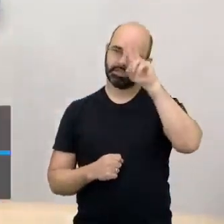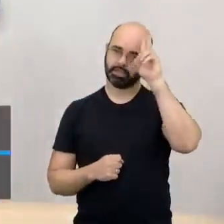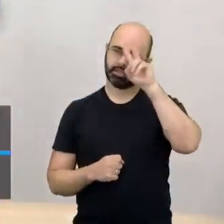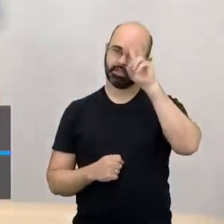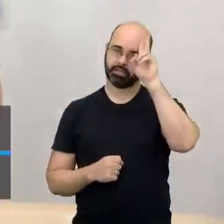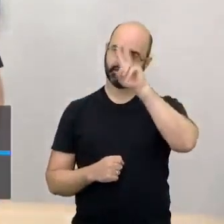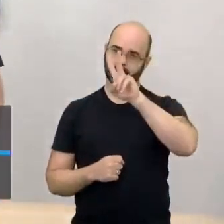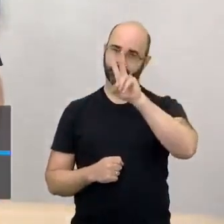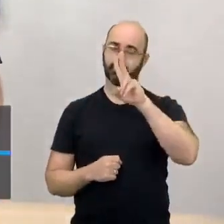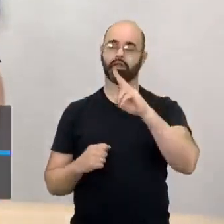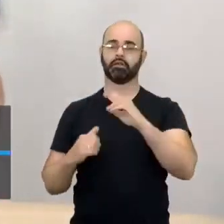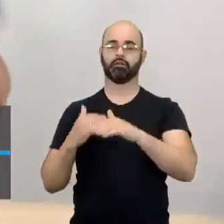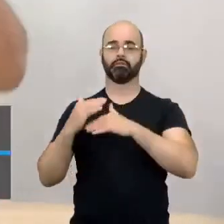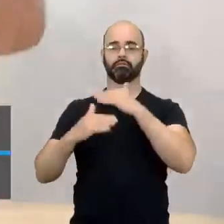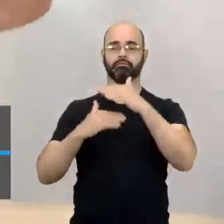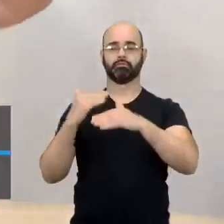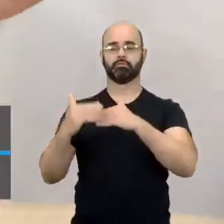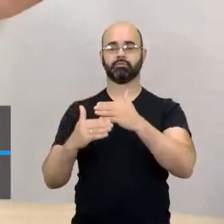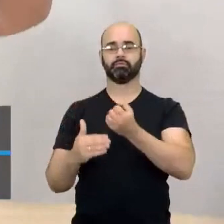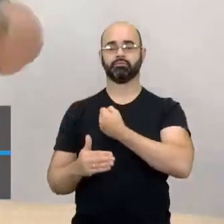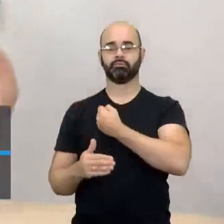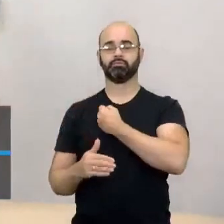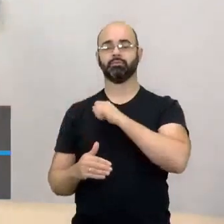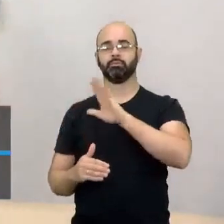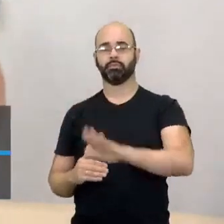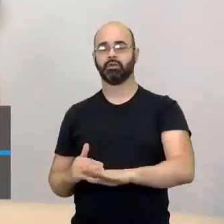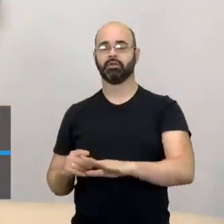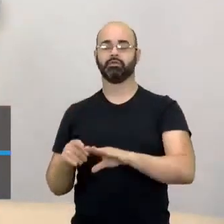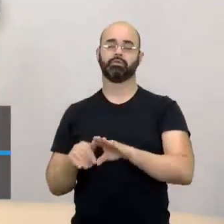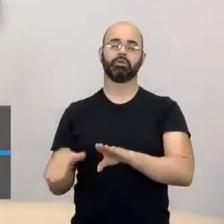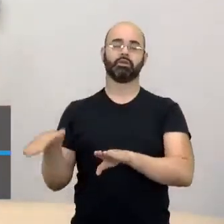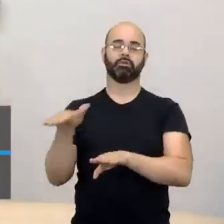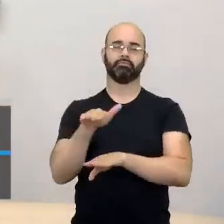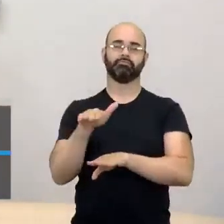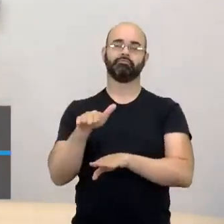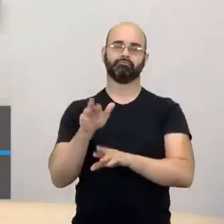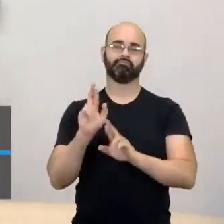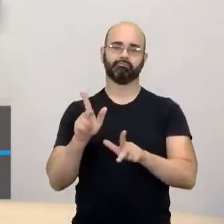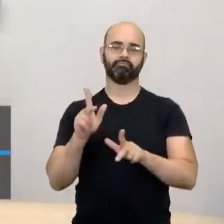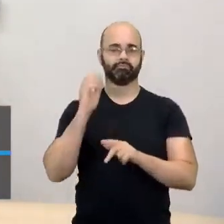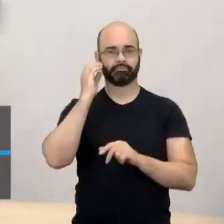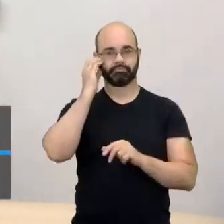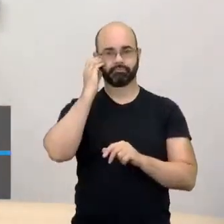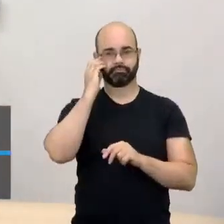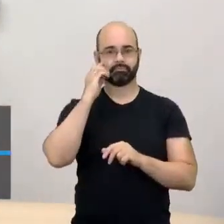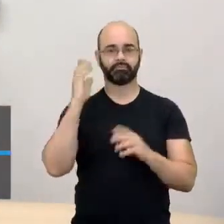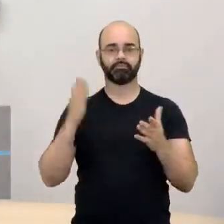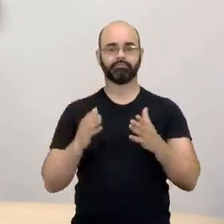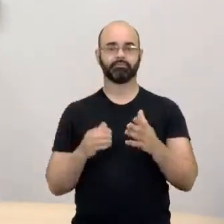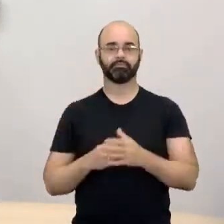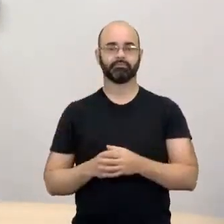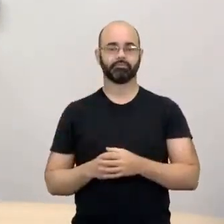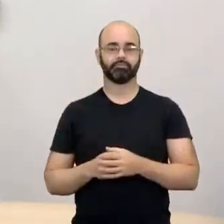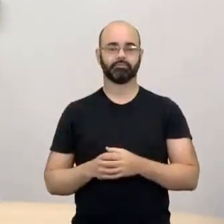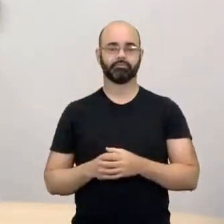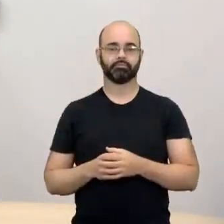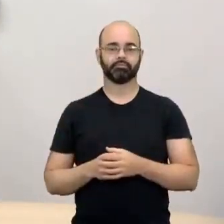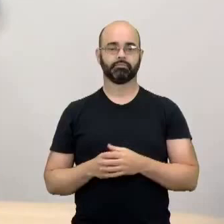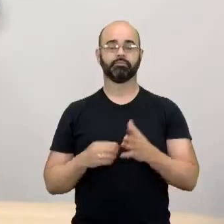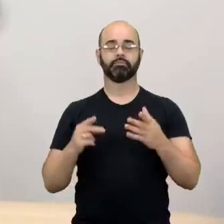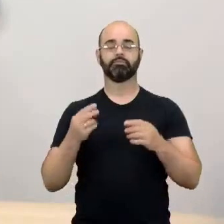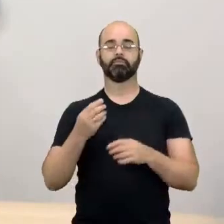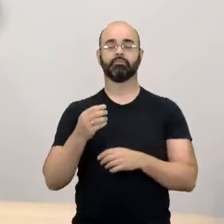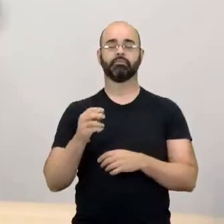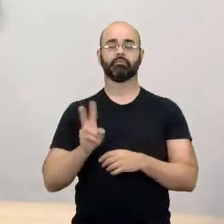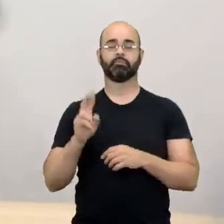fácil crescer os valores baixos do que os valores que estão em patamar maior. Vamos lá para o coeficiente de Gini, que é o valor inverso